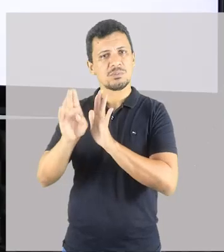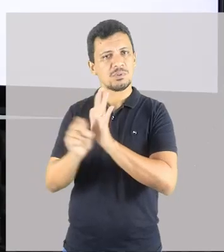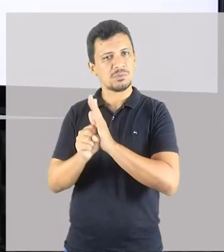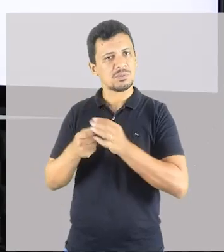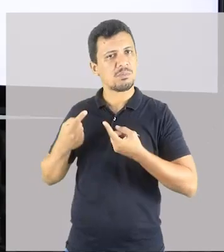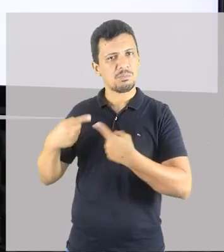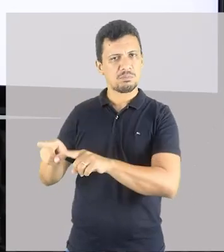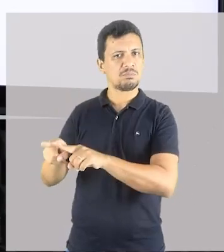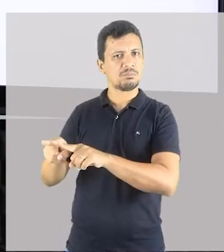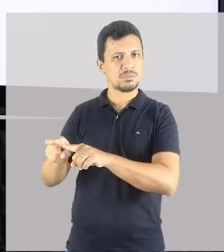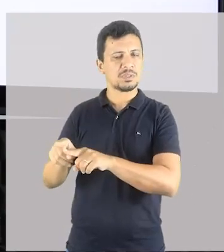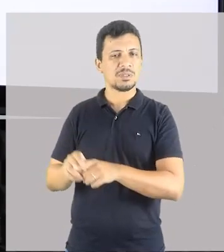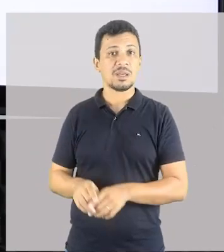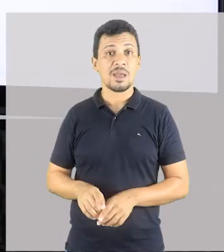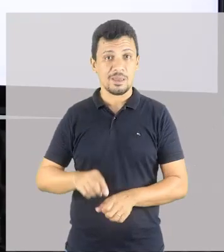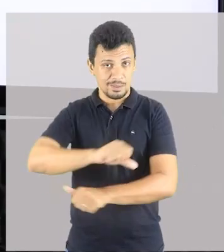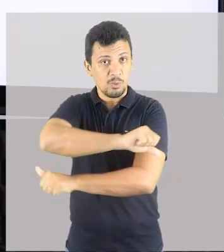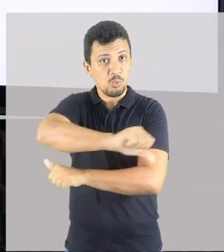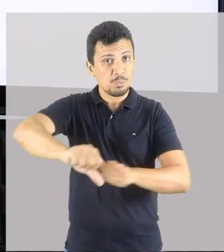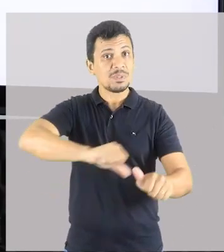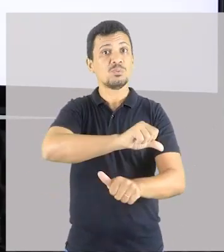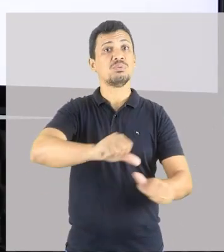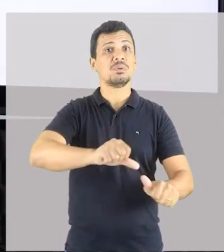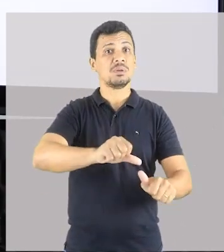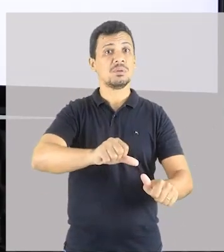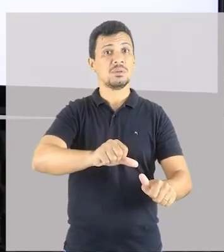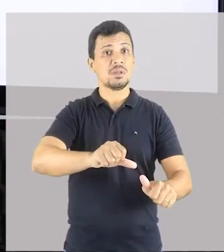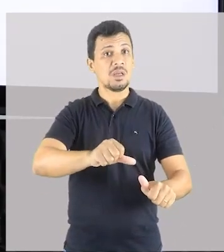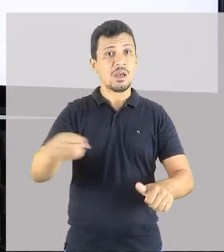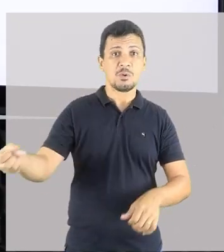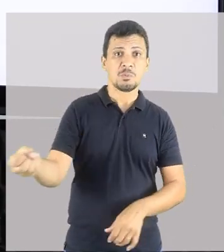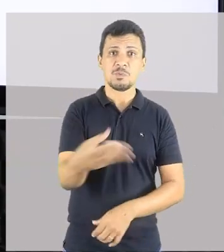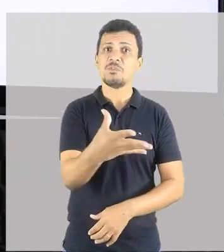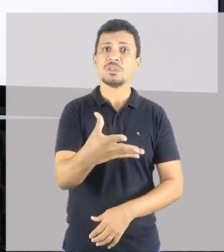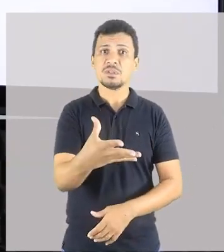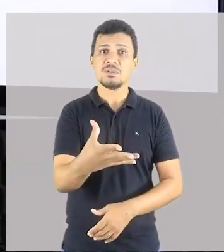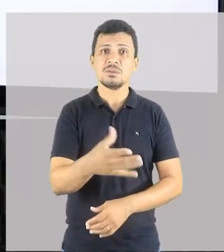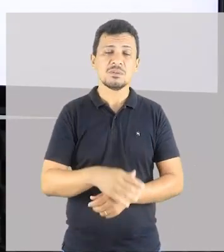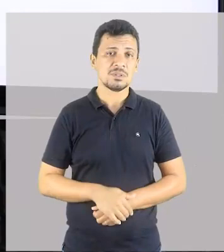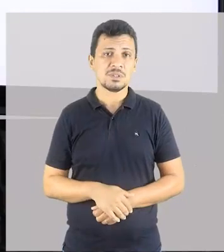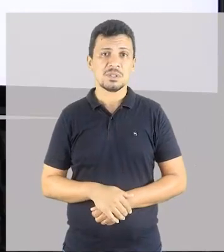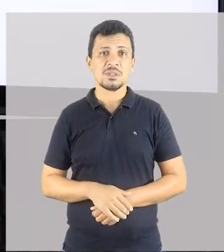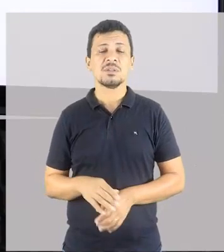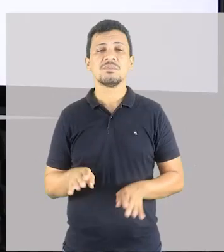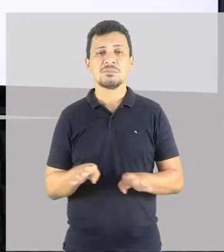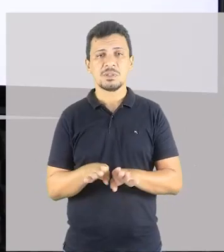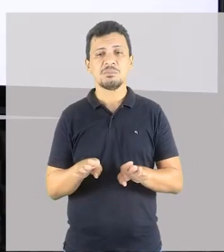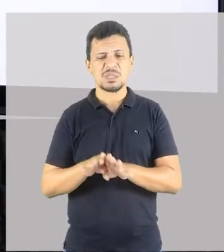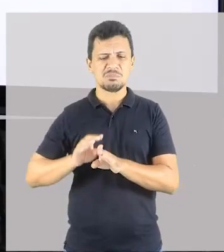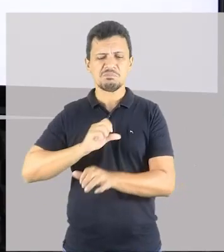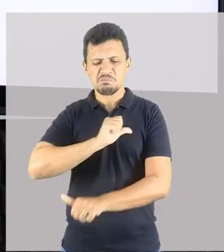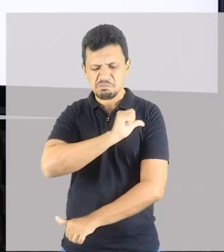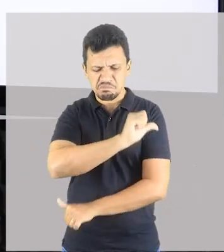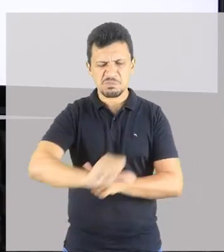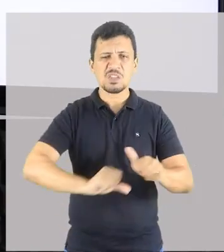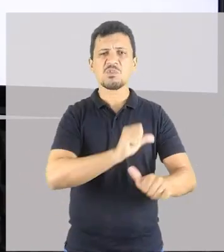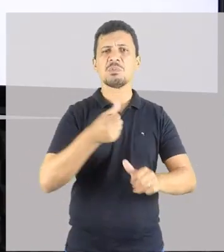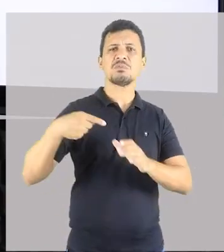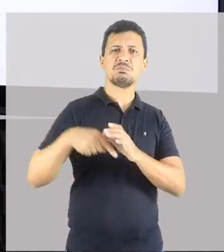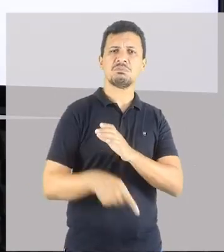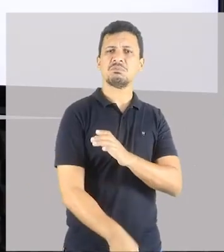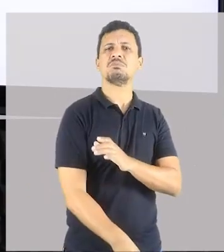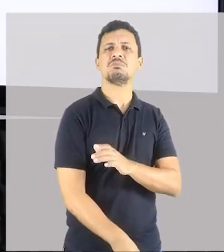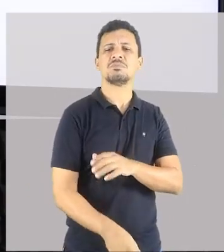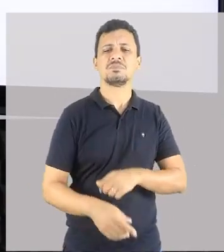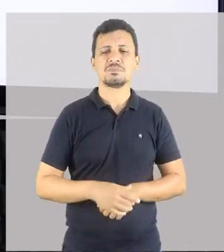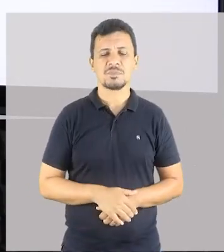ruptura, né? É uma situação de renovação, é uma situação de transformação, de mudanças. Então,